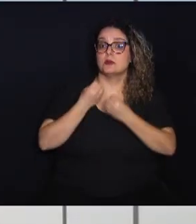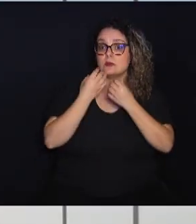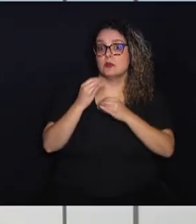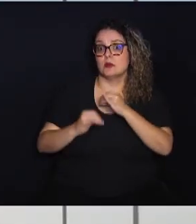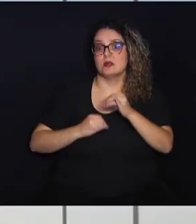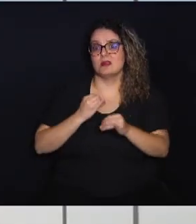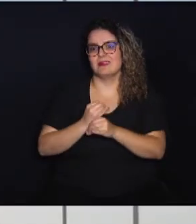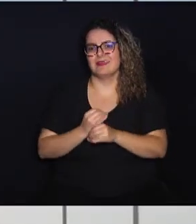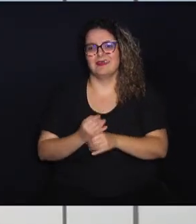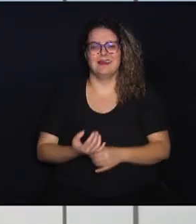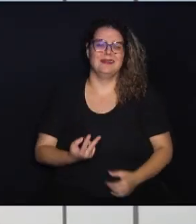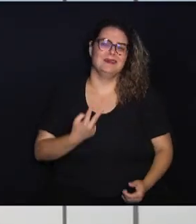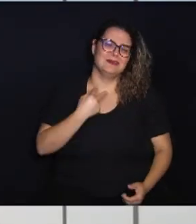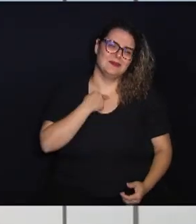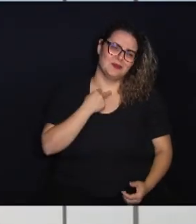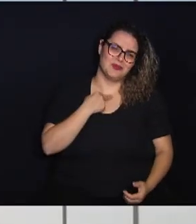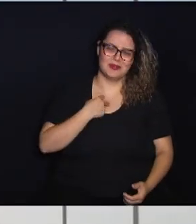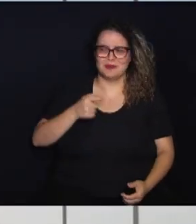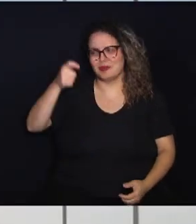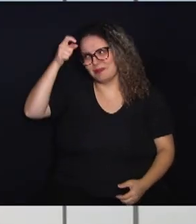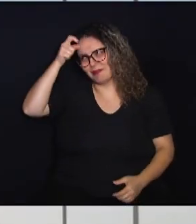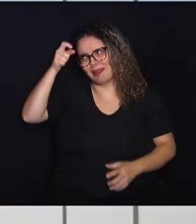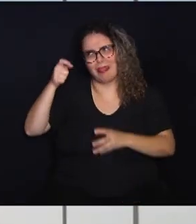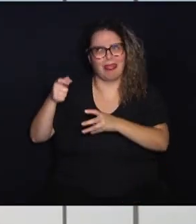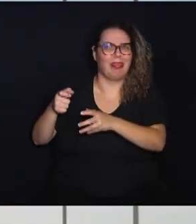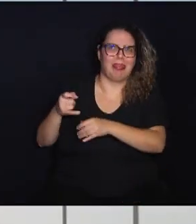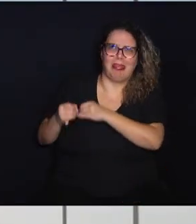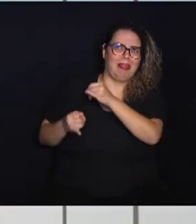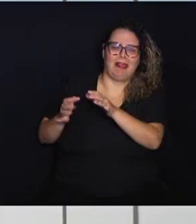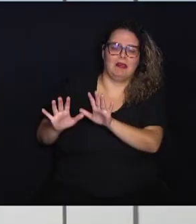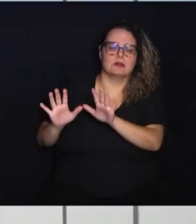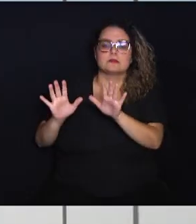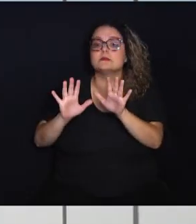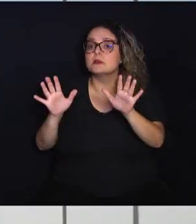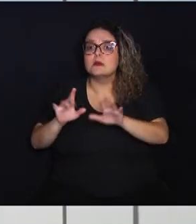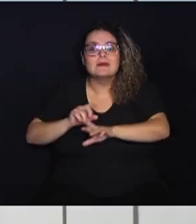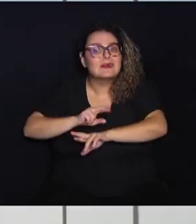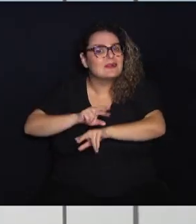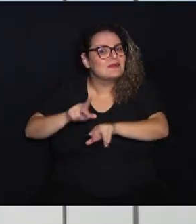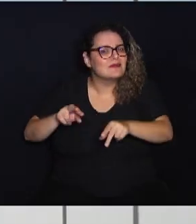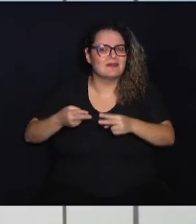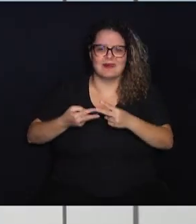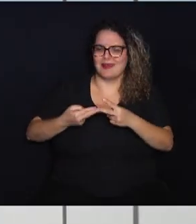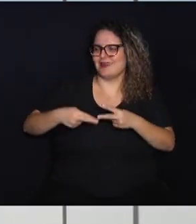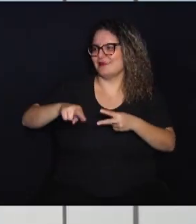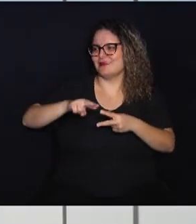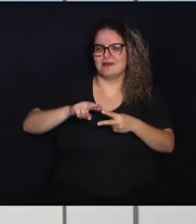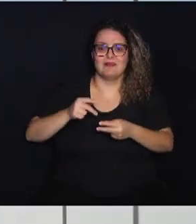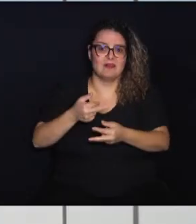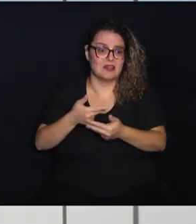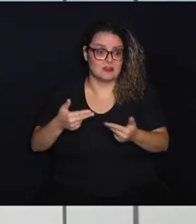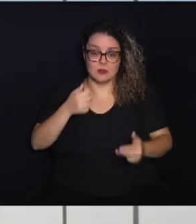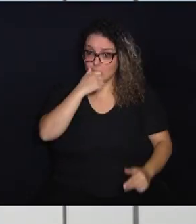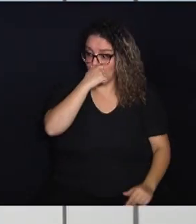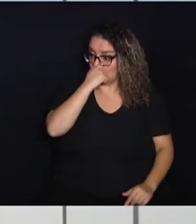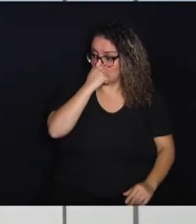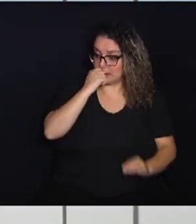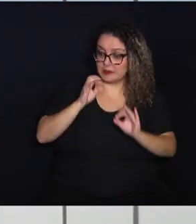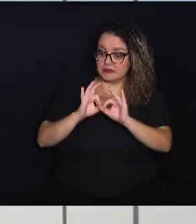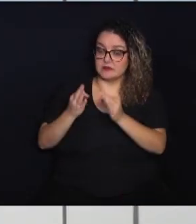pode demonizar a internet totalmente, porque ela traz um monte de recurso, várias coisas que essas famílias, essas